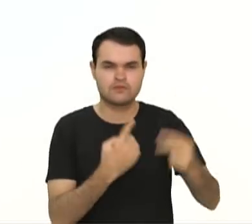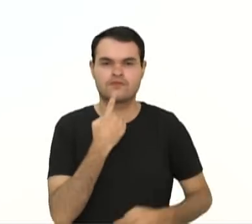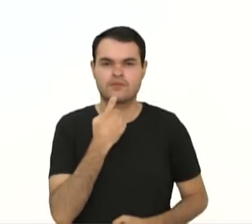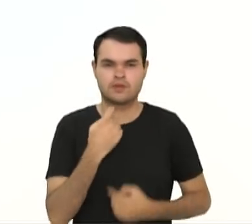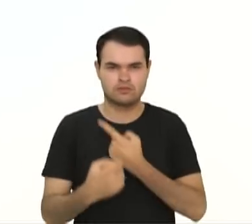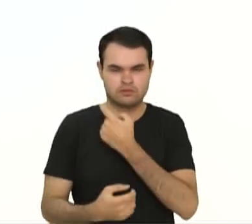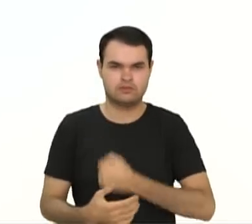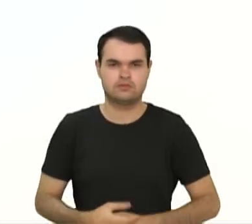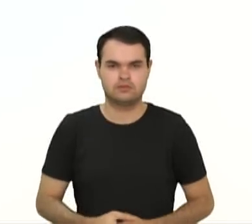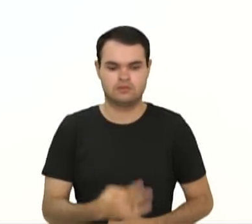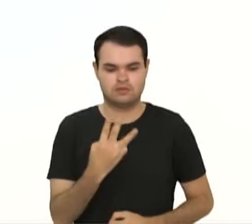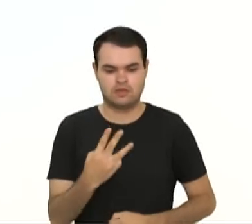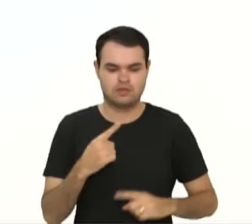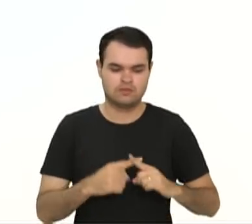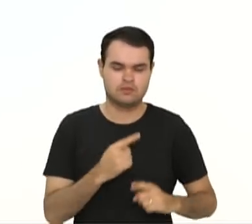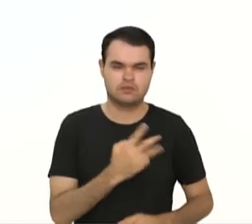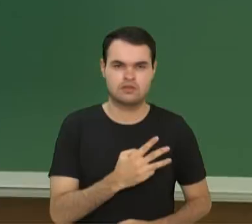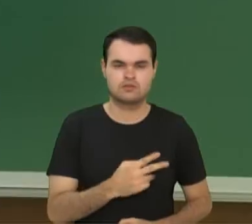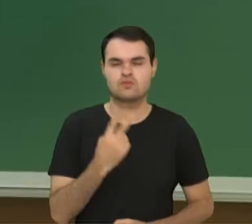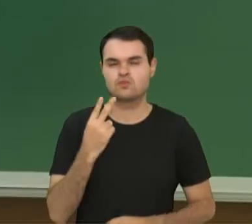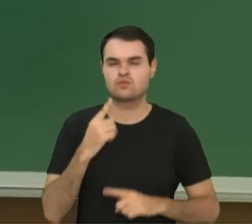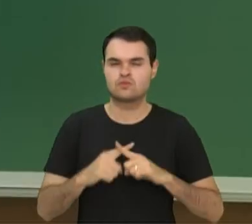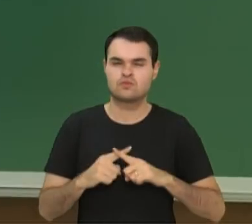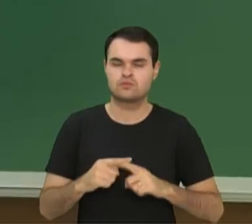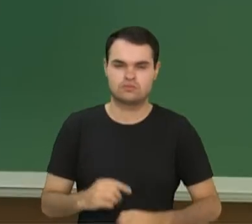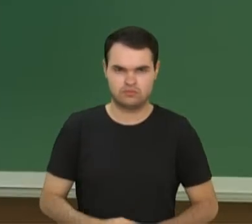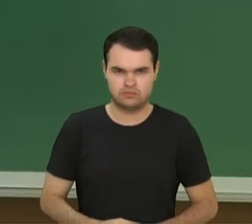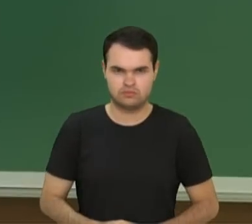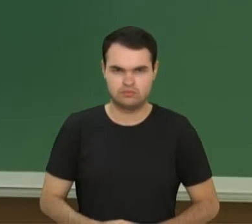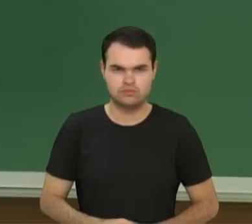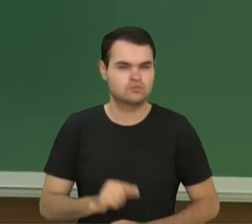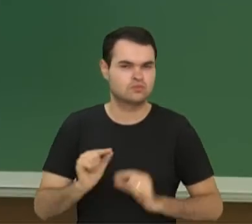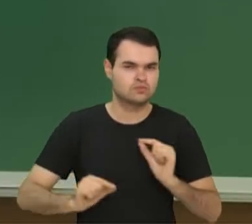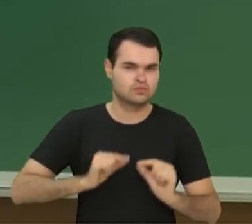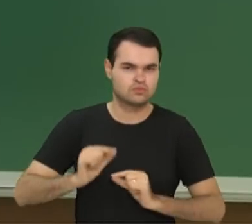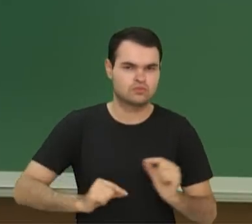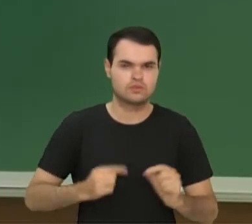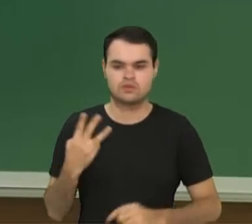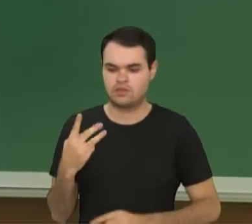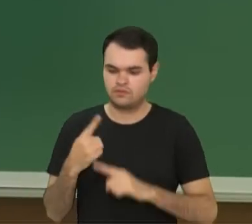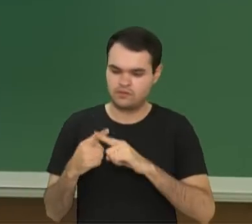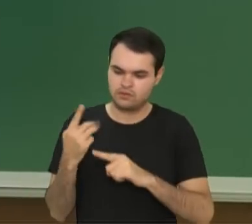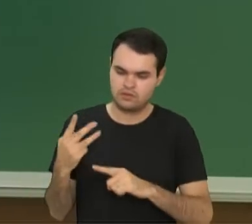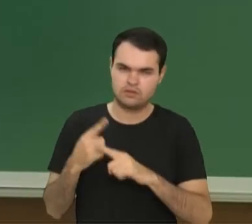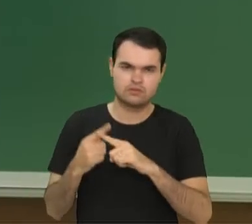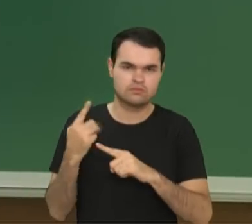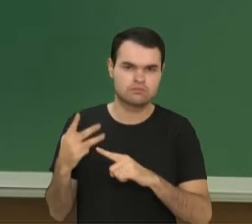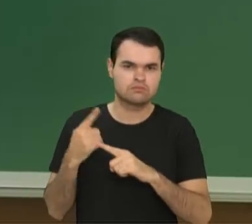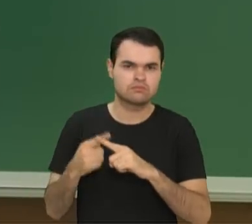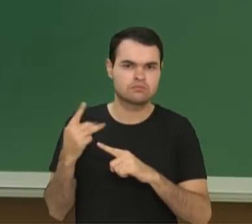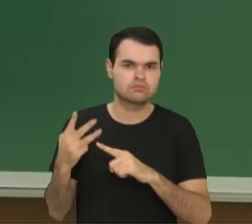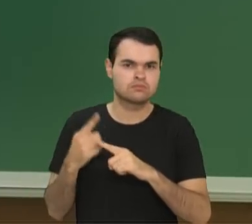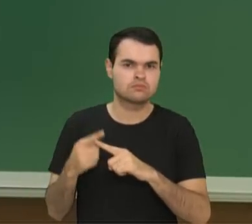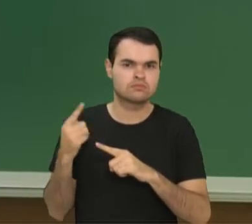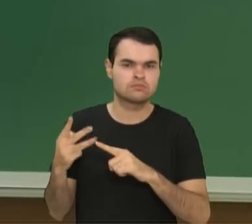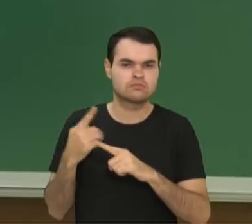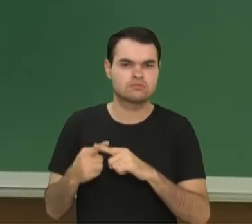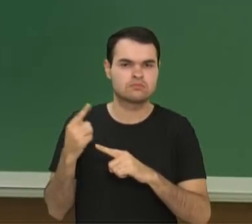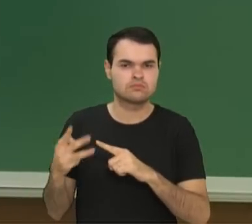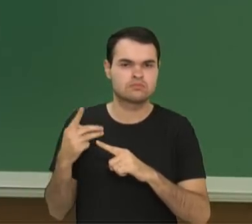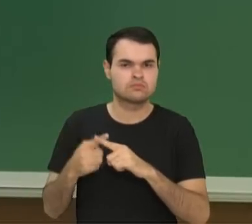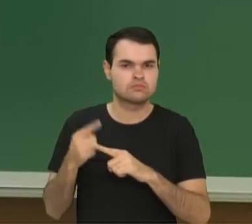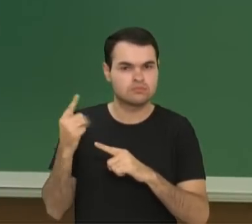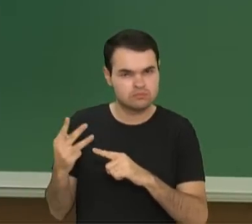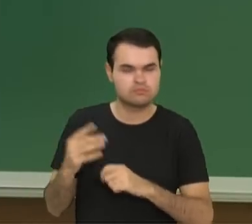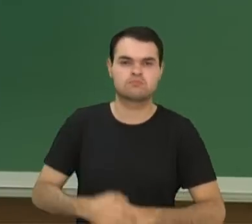aqui, é 3 vezes 3. Ou seja, isso daqui seria o quê? 3 vezes 3 vezes 3 vezes 3 vezes 3